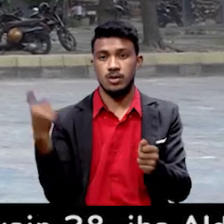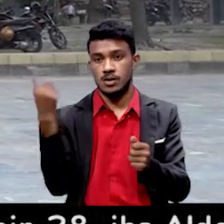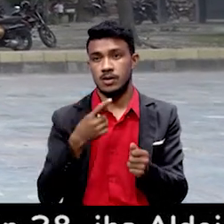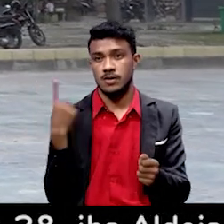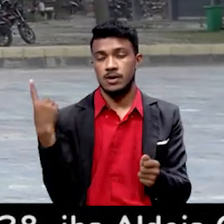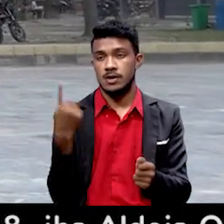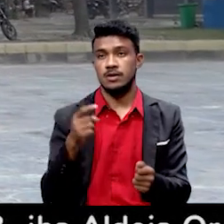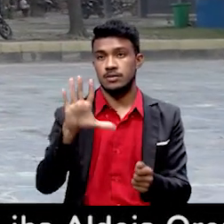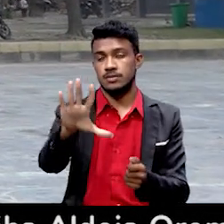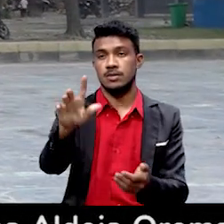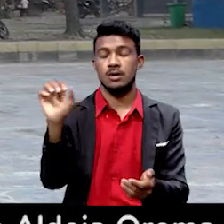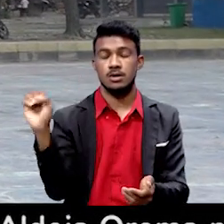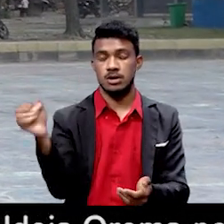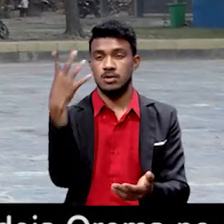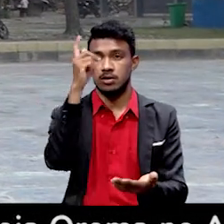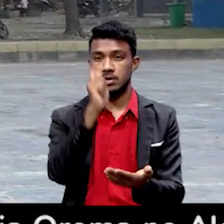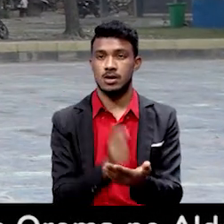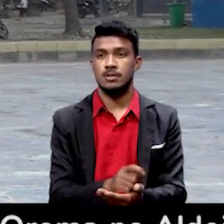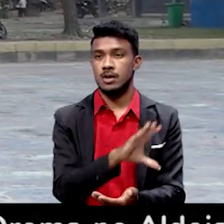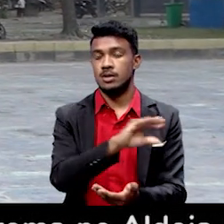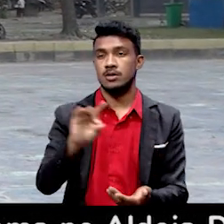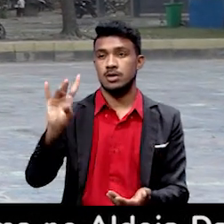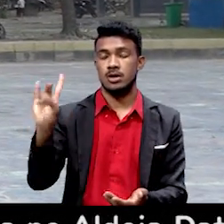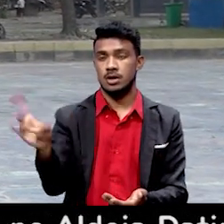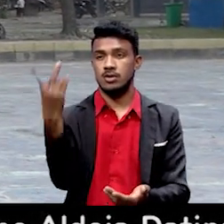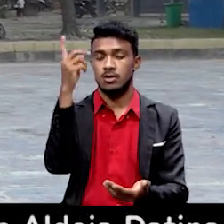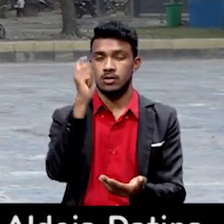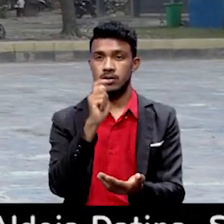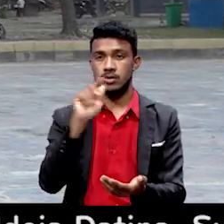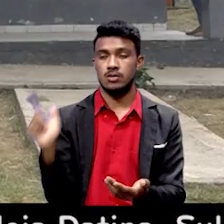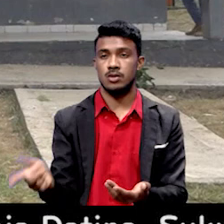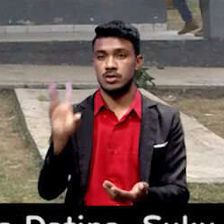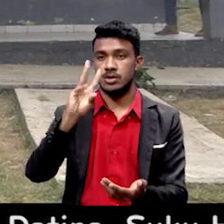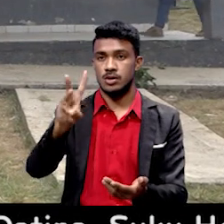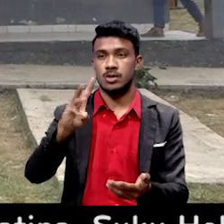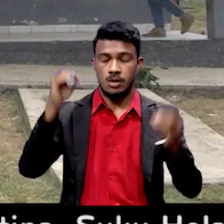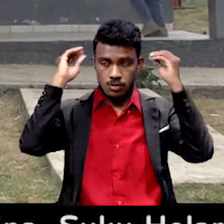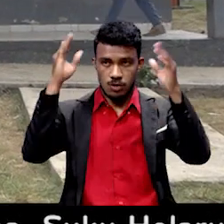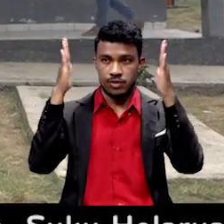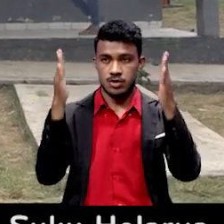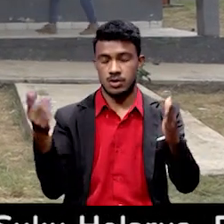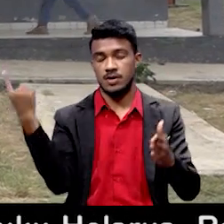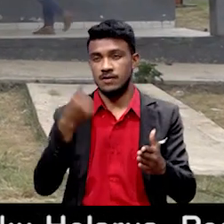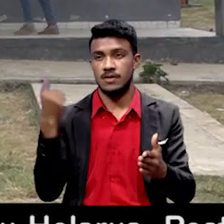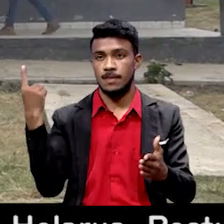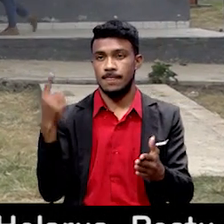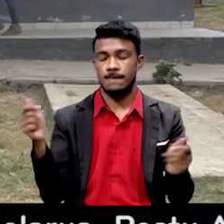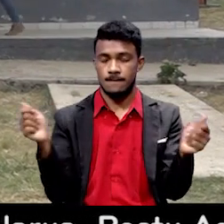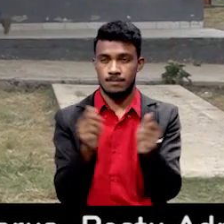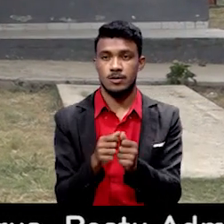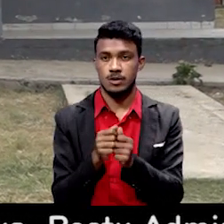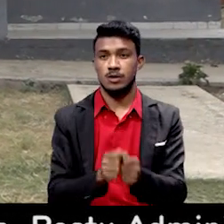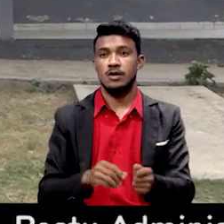Lima, Atushitu Rua Nulo Resing Neng, composto russi professor permanente no contratado. Área formação